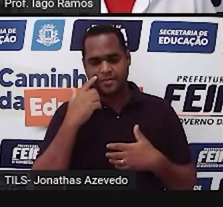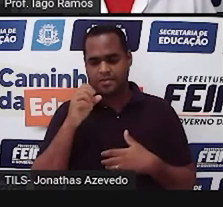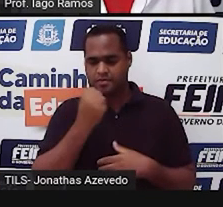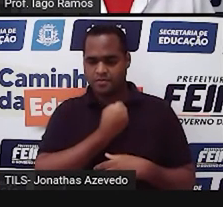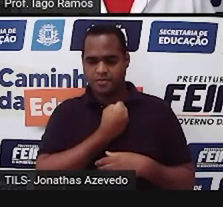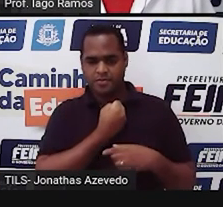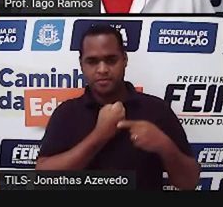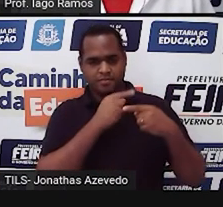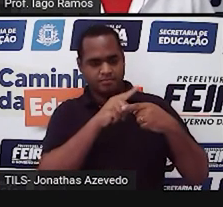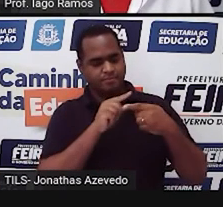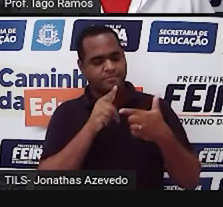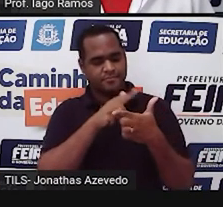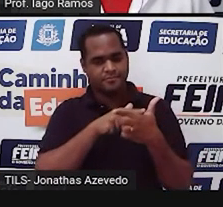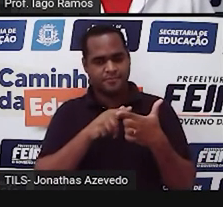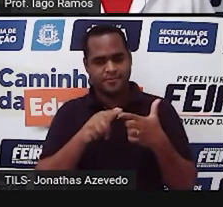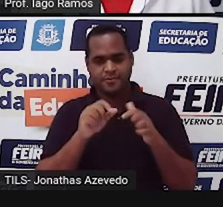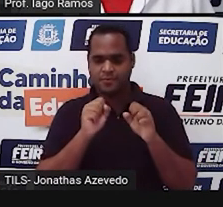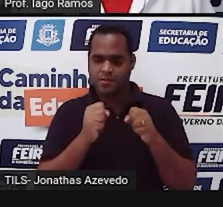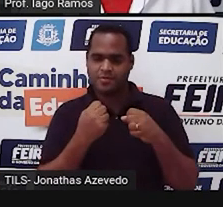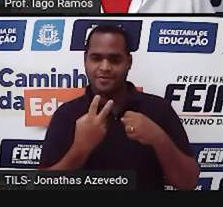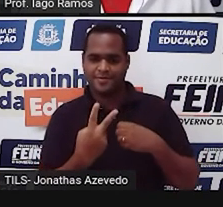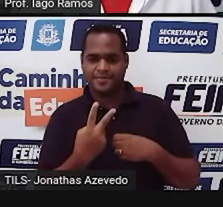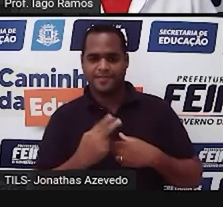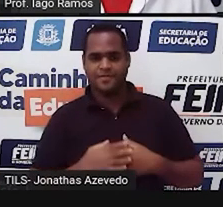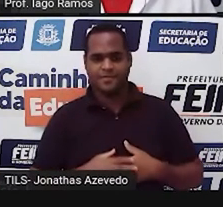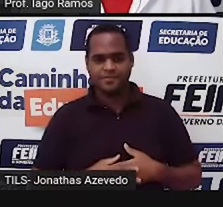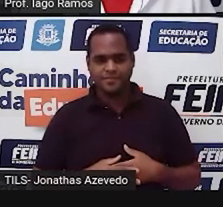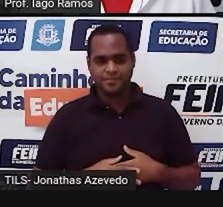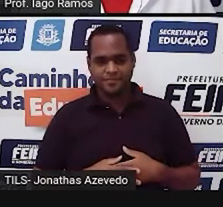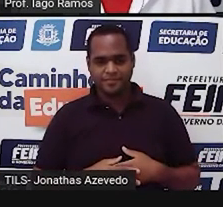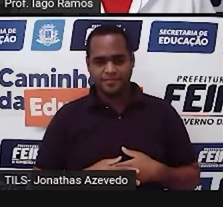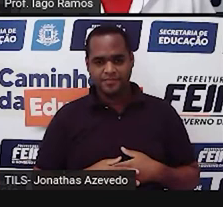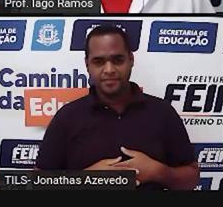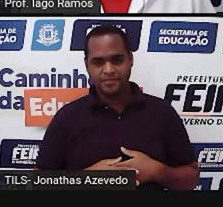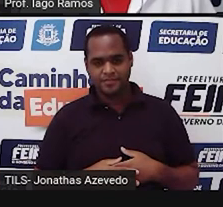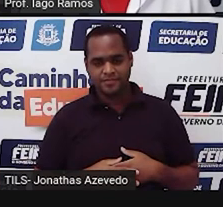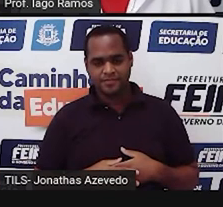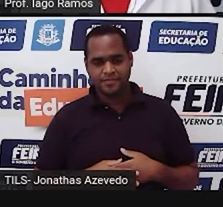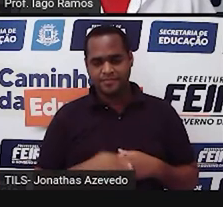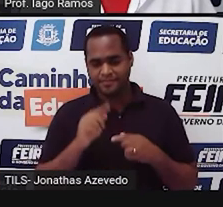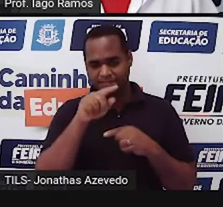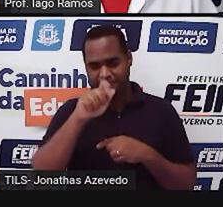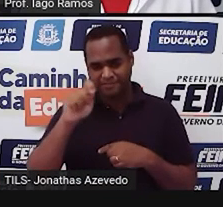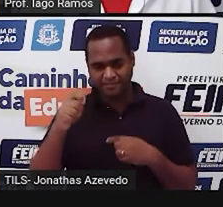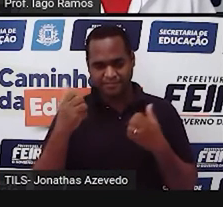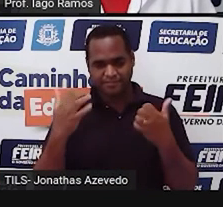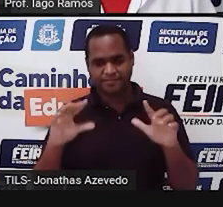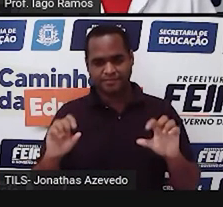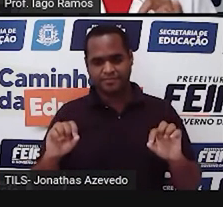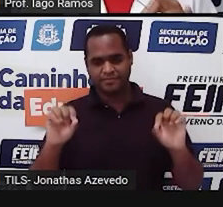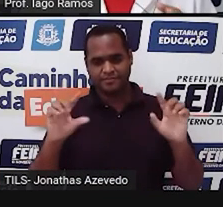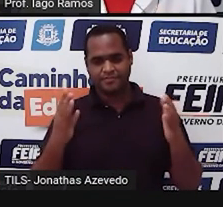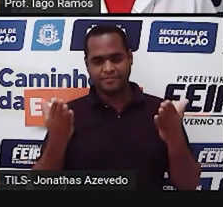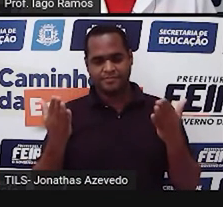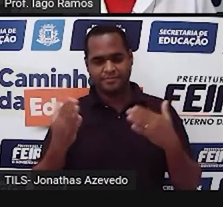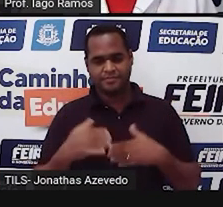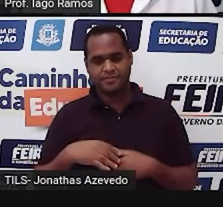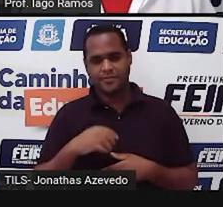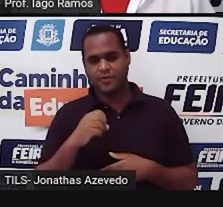sim de cima e dividir pelo número Zinho de baixo como tá sendo escrito ali na tela né ou